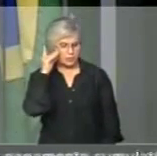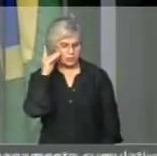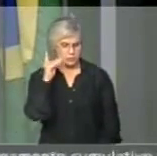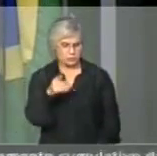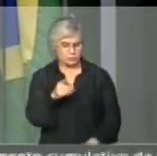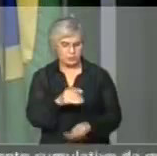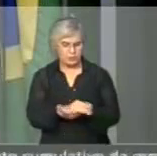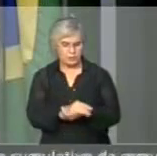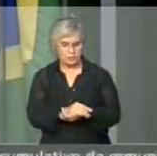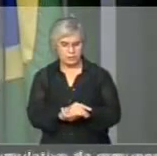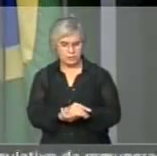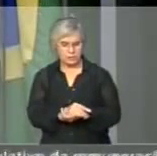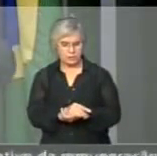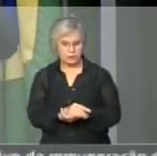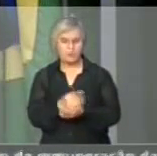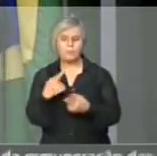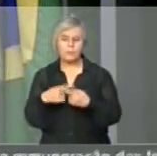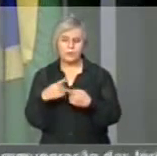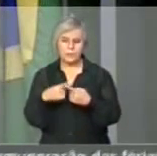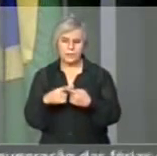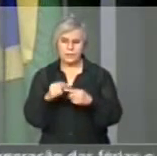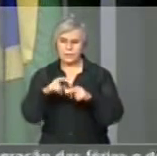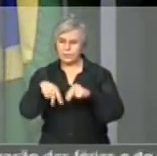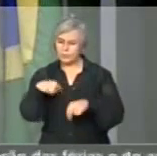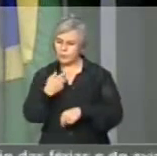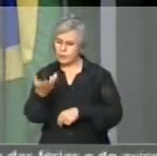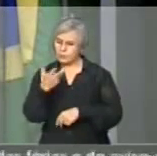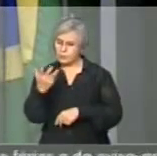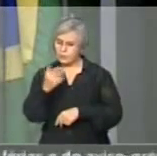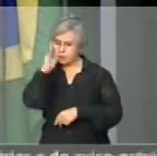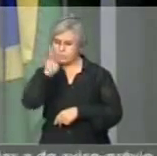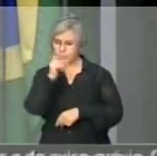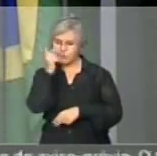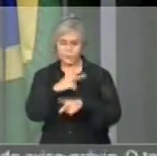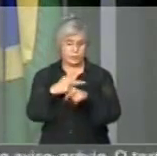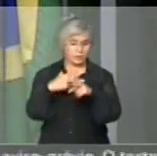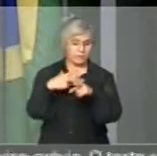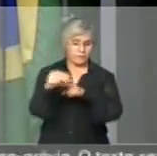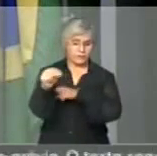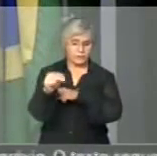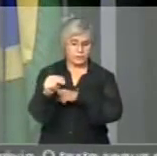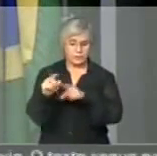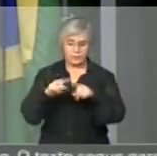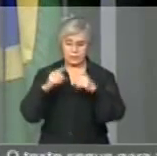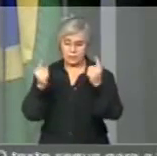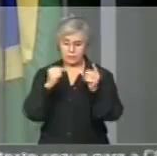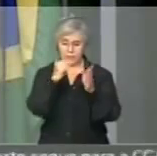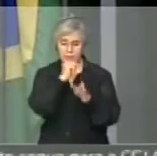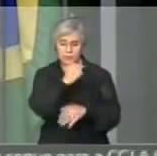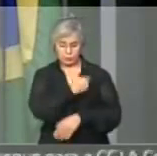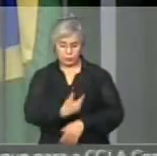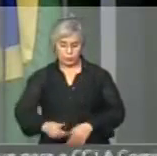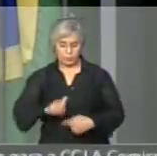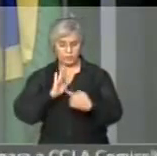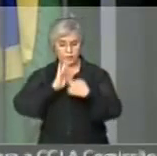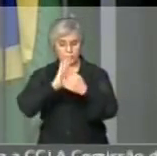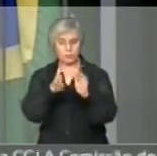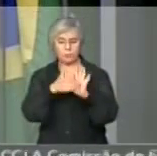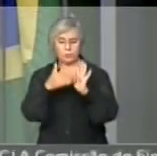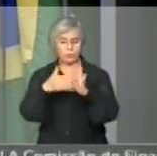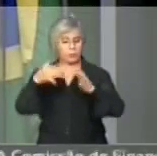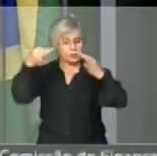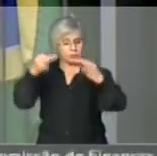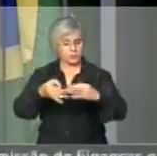abismo. Nós queremos que o Brasil saia dessa crise, mas que o governo apresente propostas objetivas